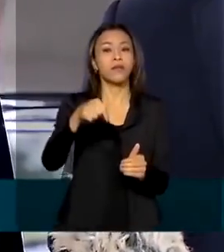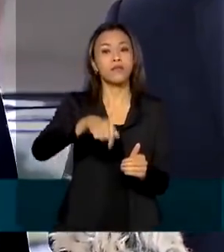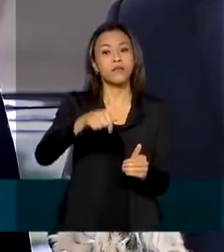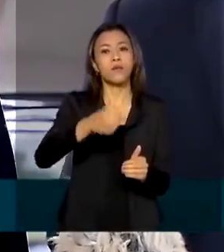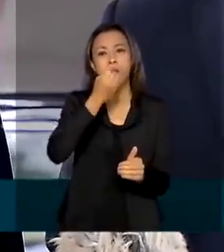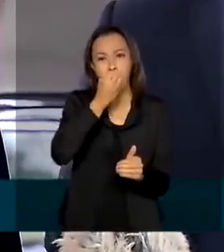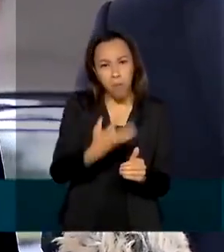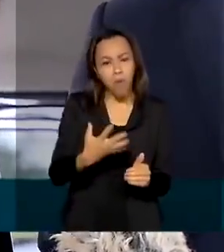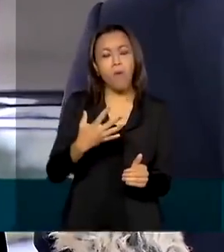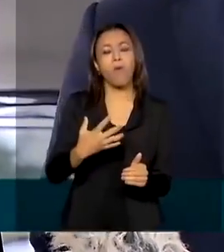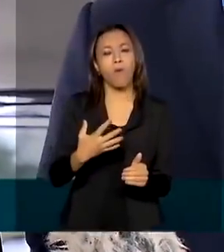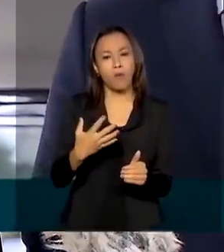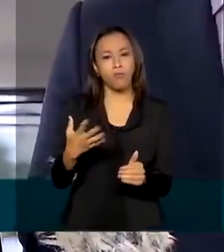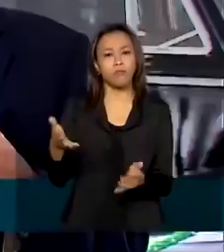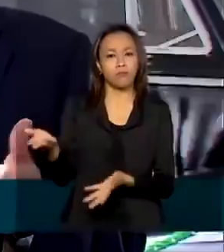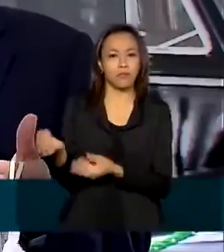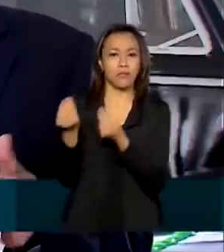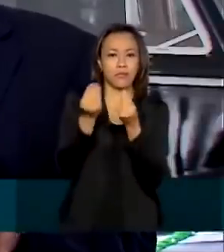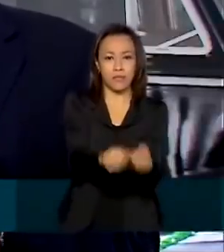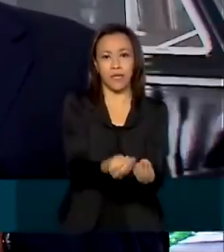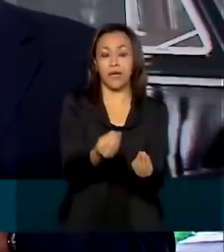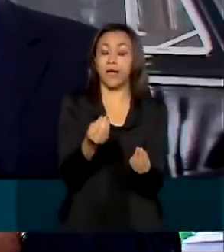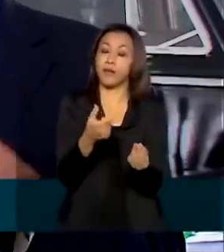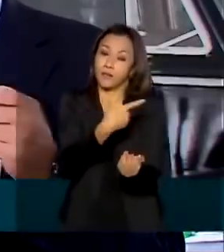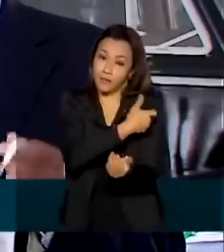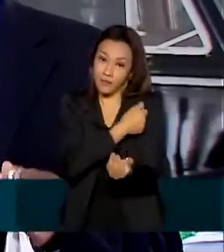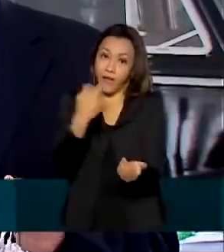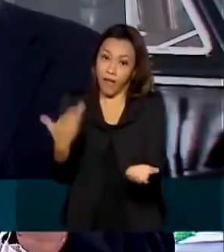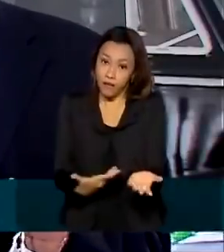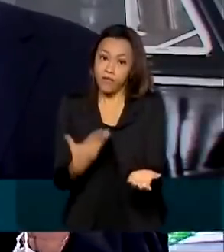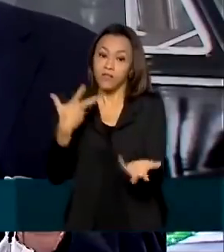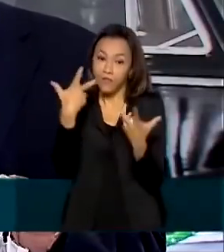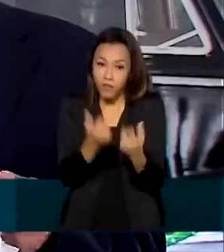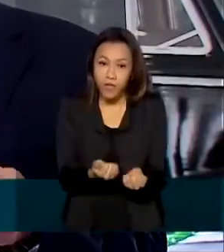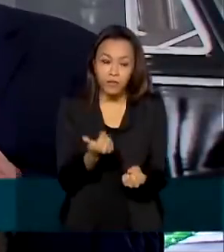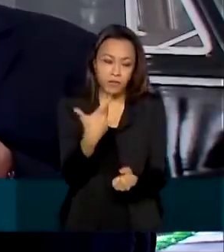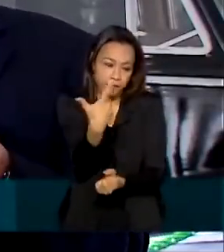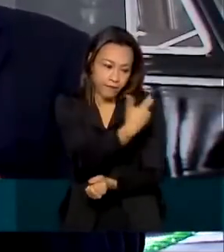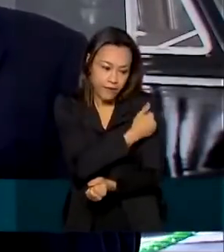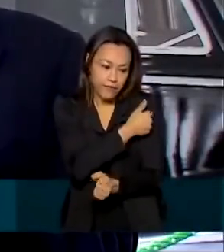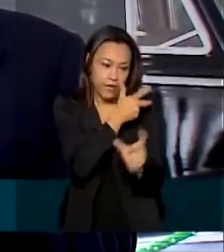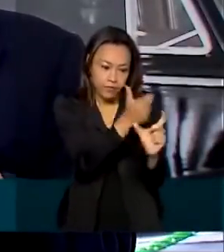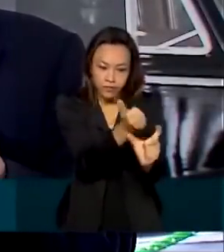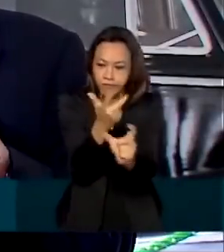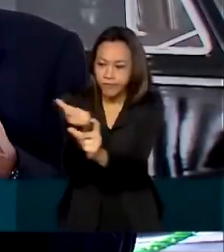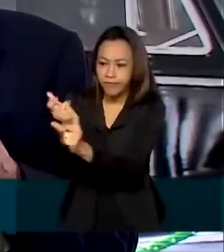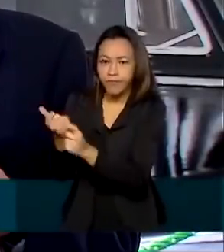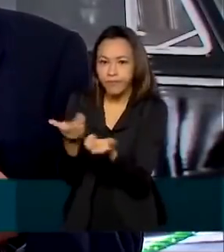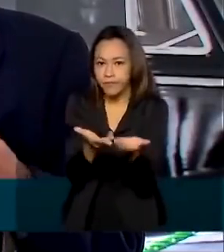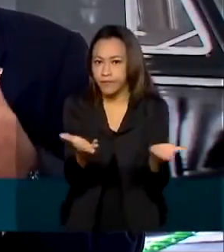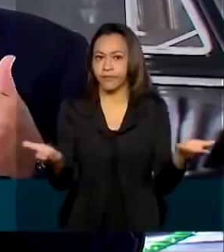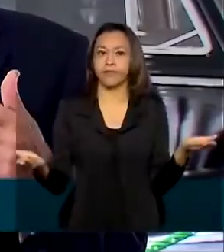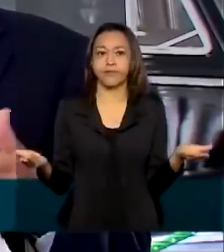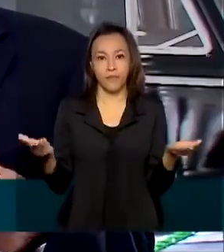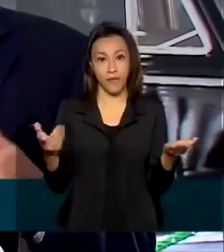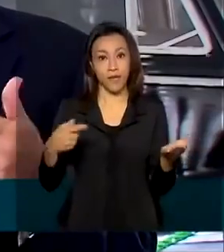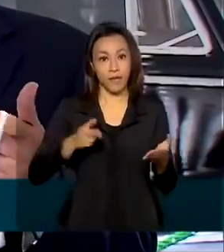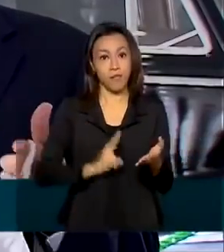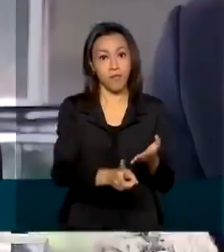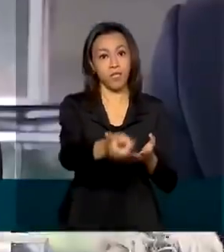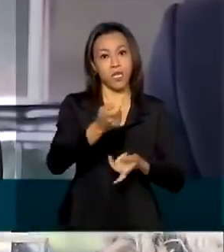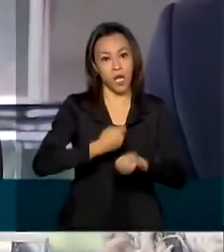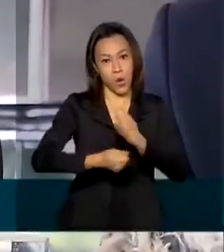uma boa parte dessas vacinas. É isso que nós vamos fazer, é vacinar e justamente manter a economia